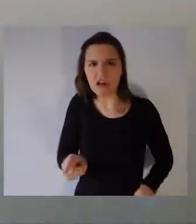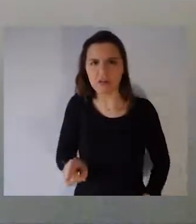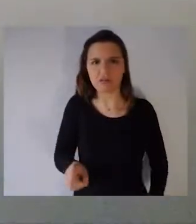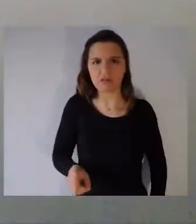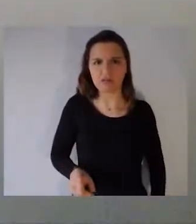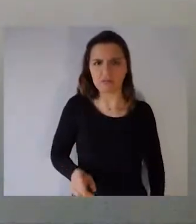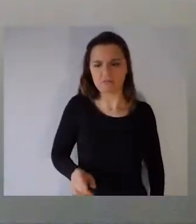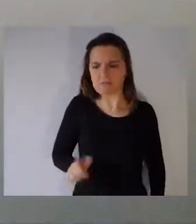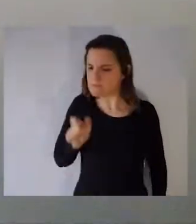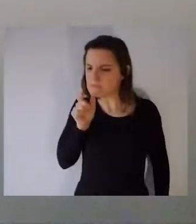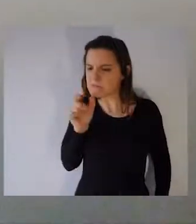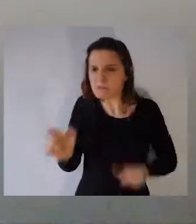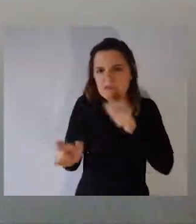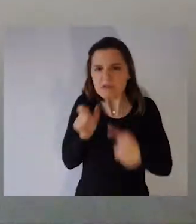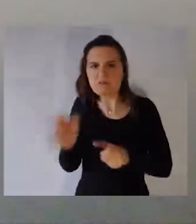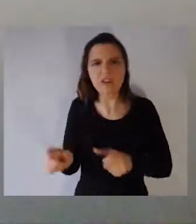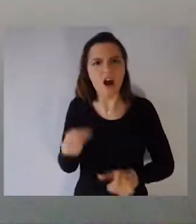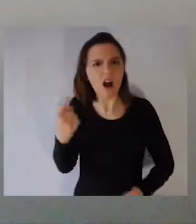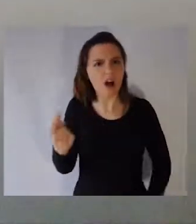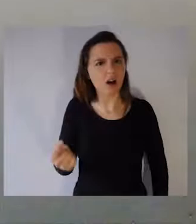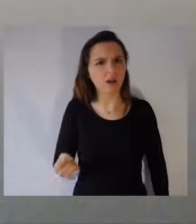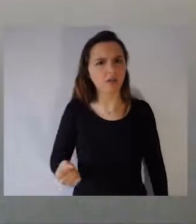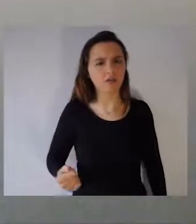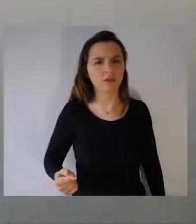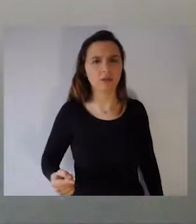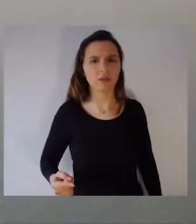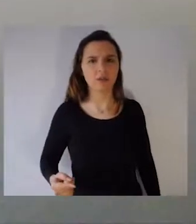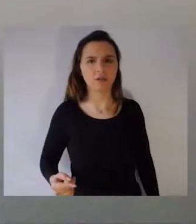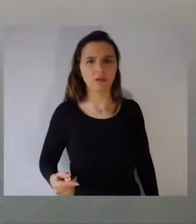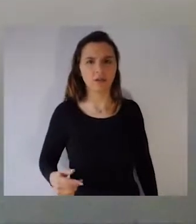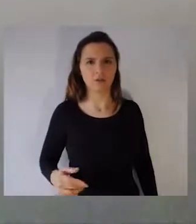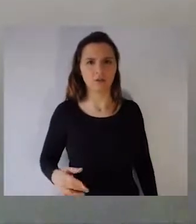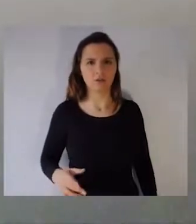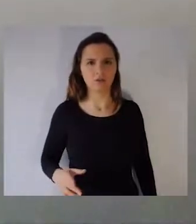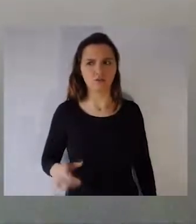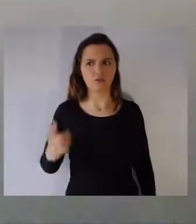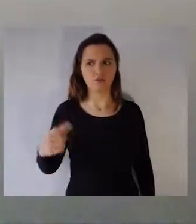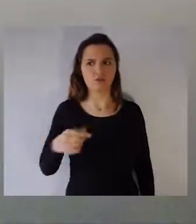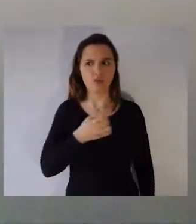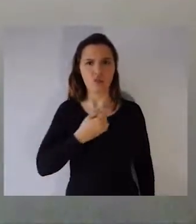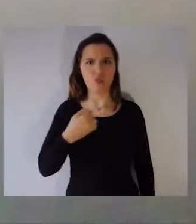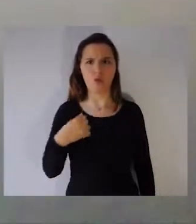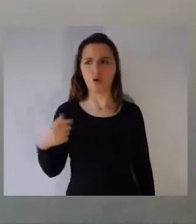salsicha e outros exorcismos. Veio logo o dono,